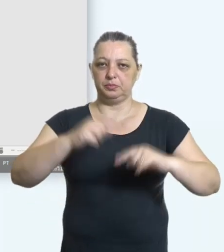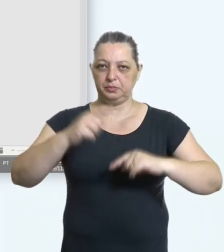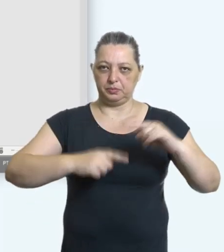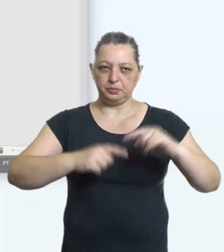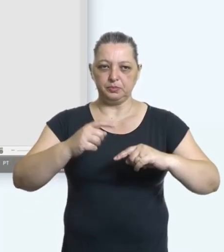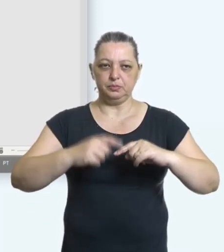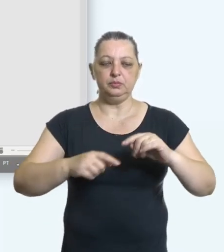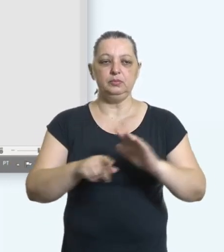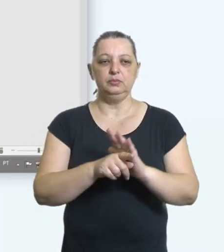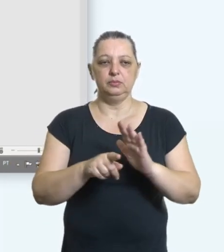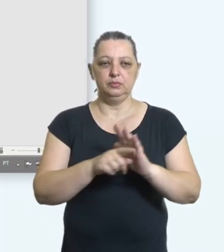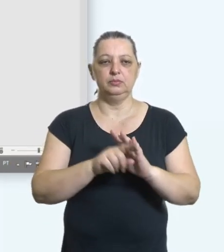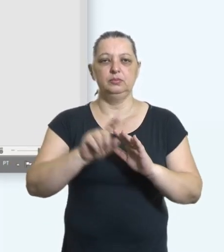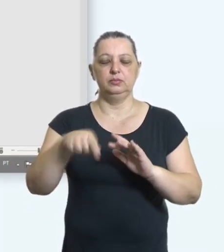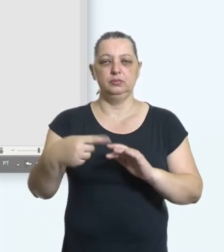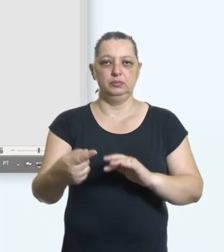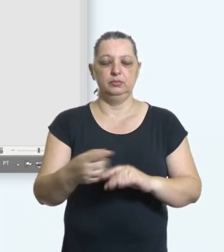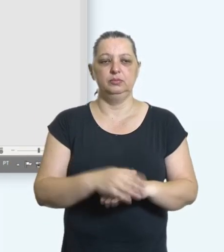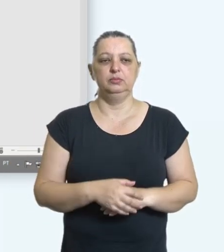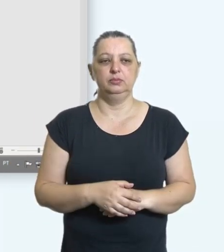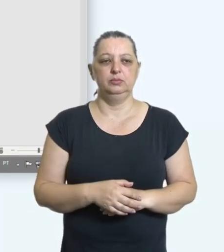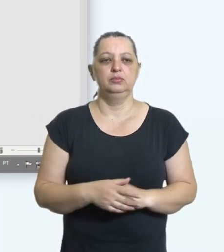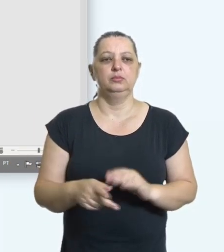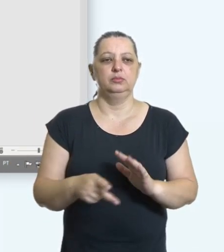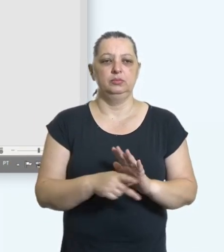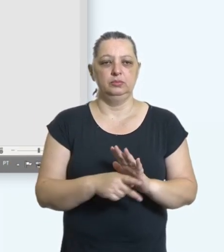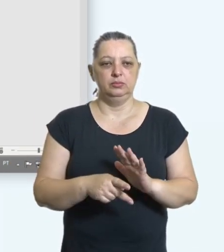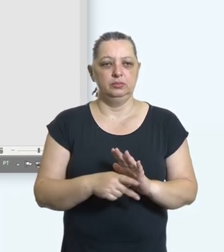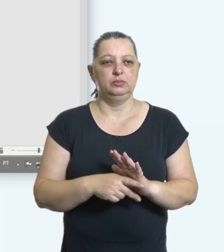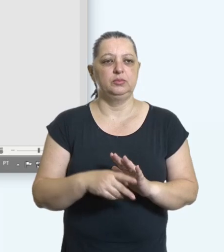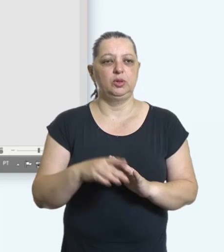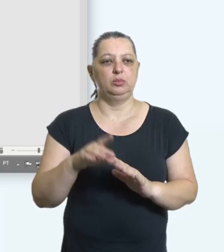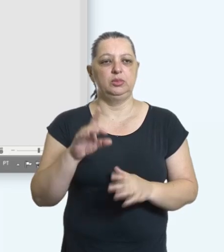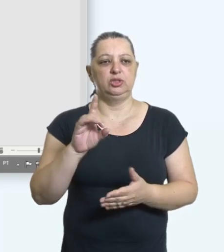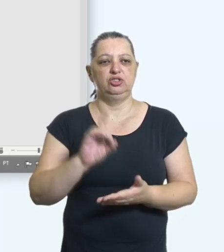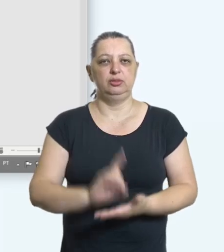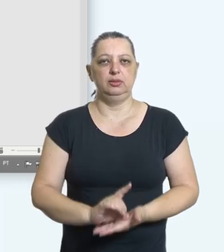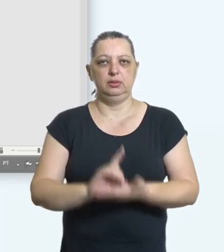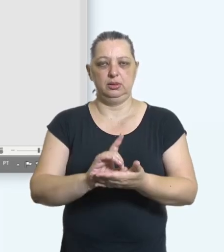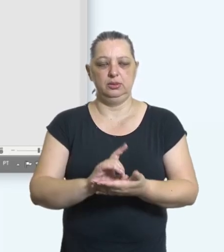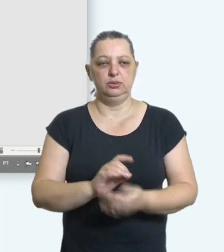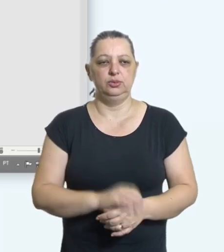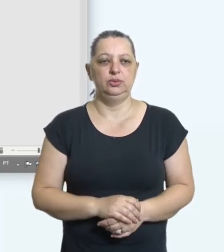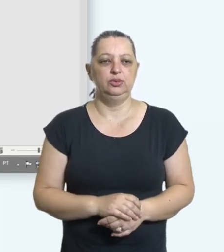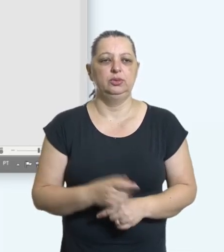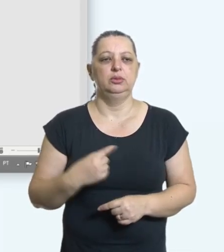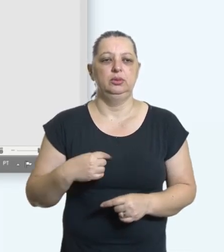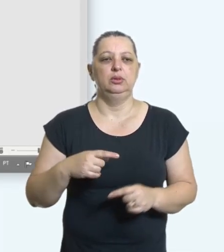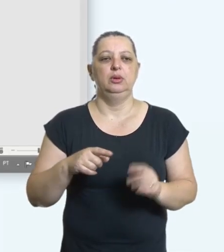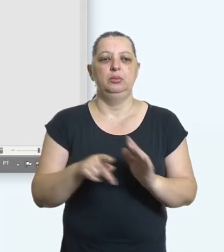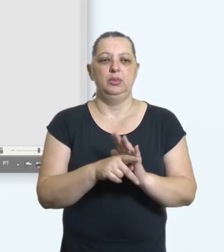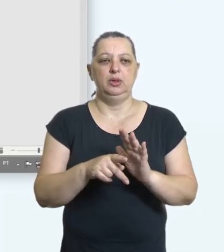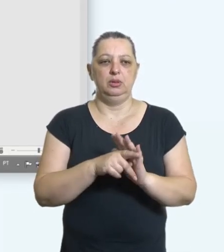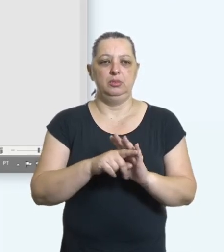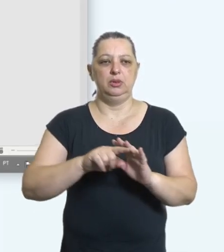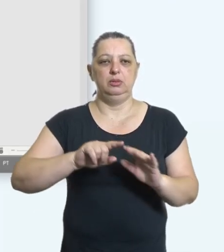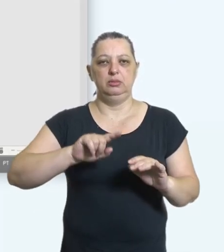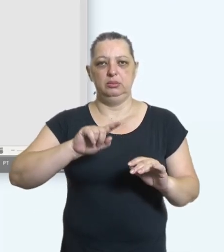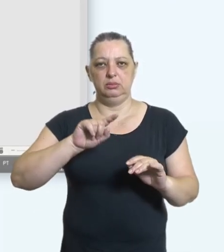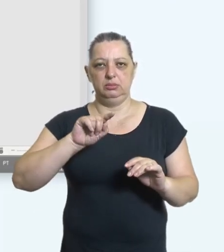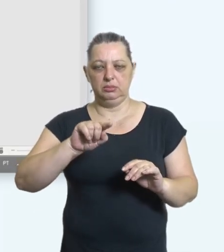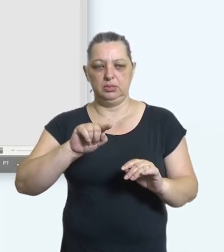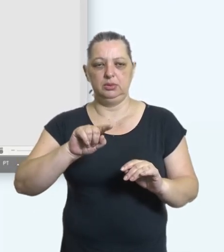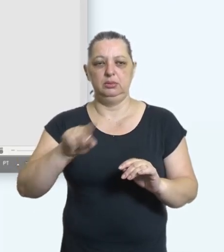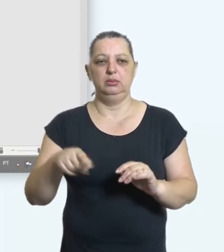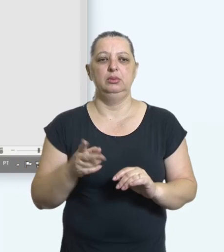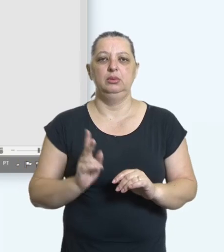e seguindo esse critério de fidedignidade. Aqui mudou de parágrafo, então eu vou permanecer com